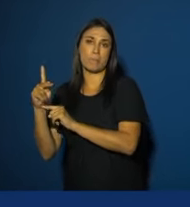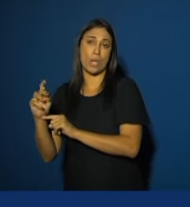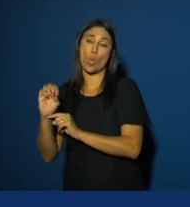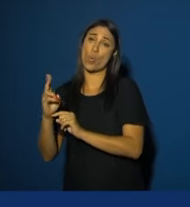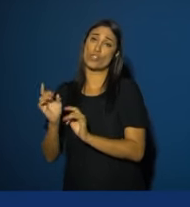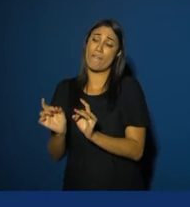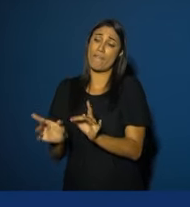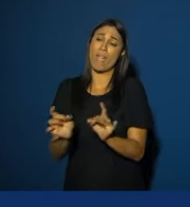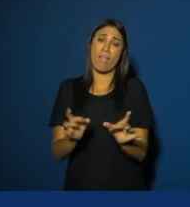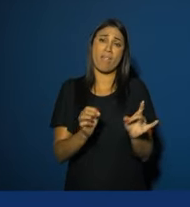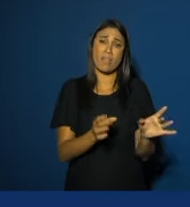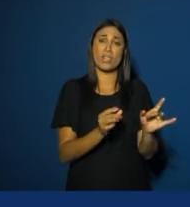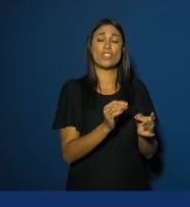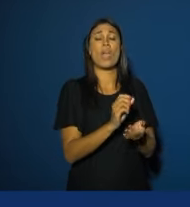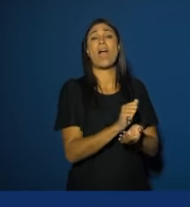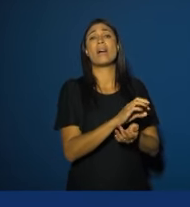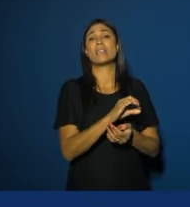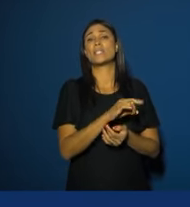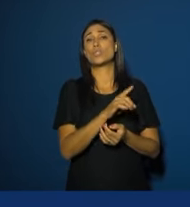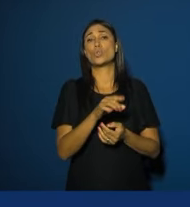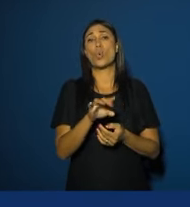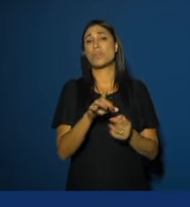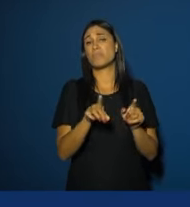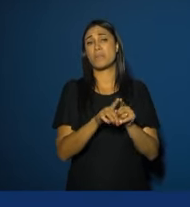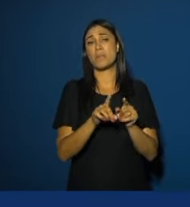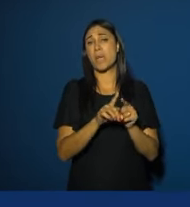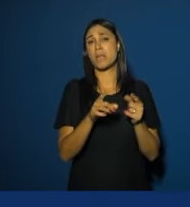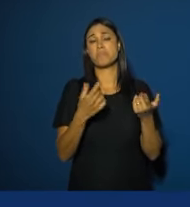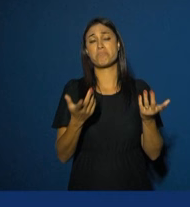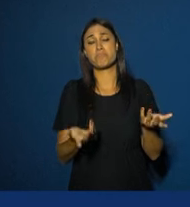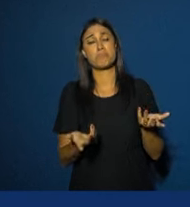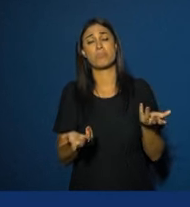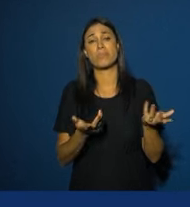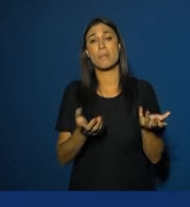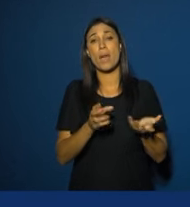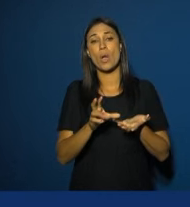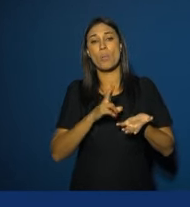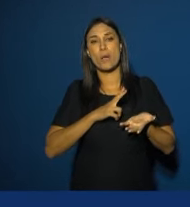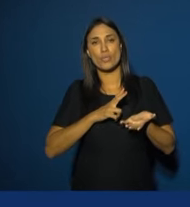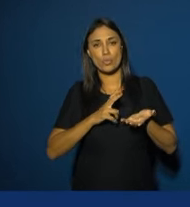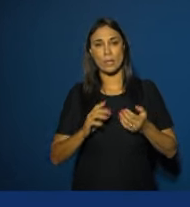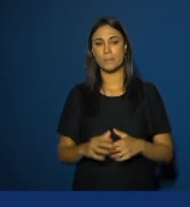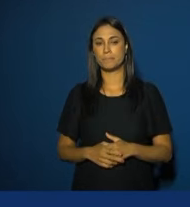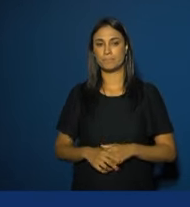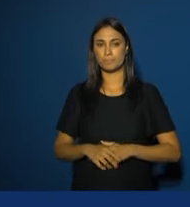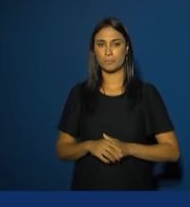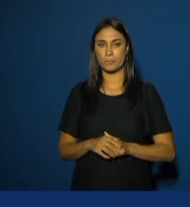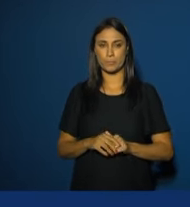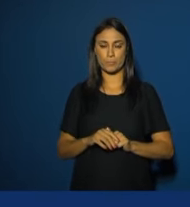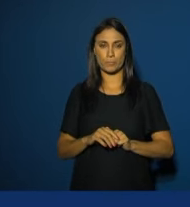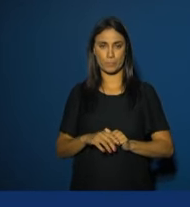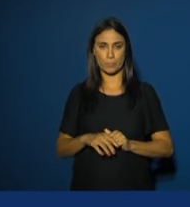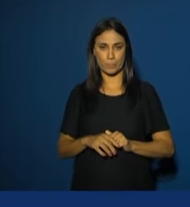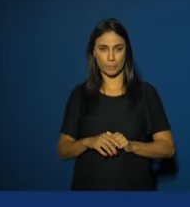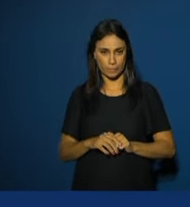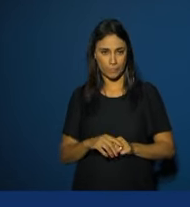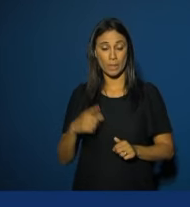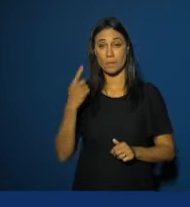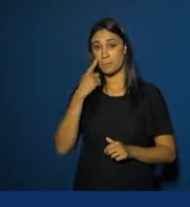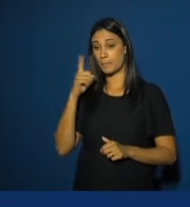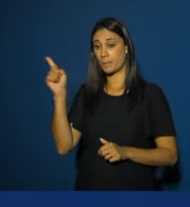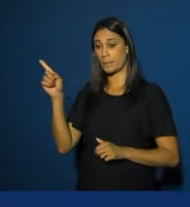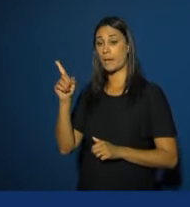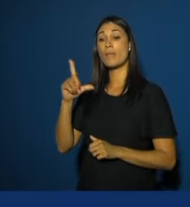ou de venda de ações das empresas públicas para o setor privado. Pode passar? Aí tem